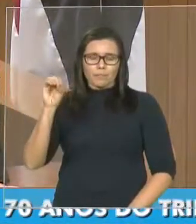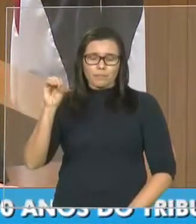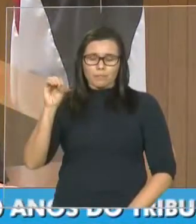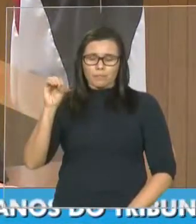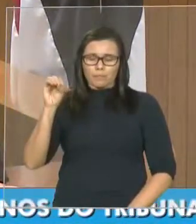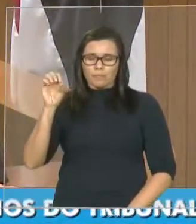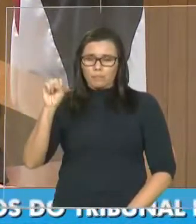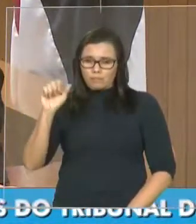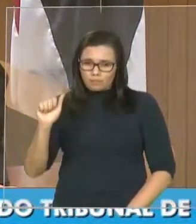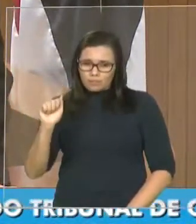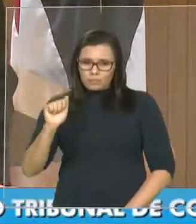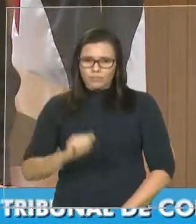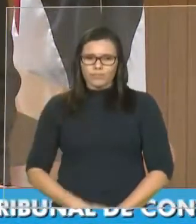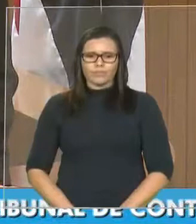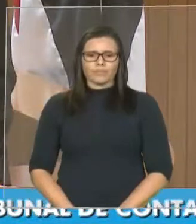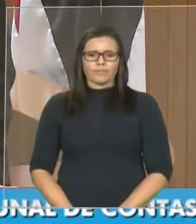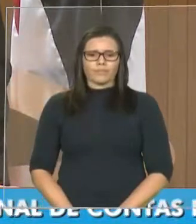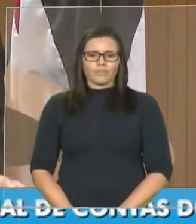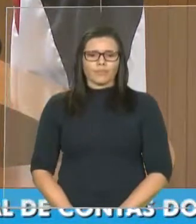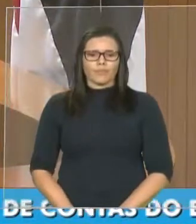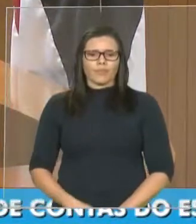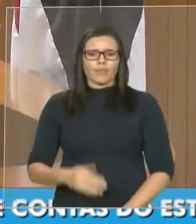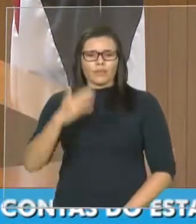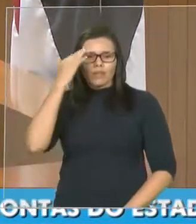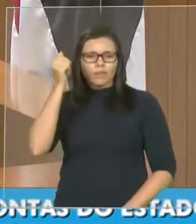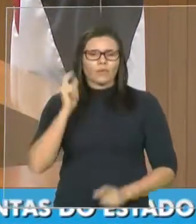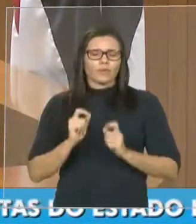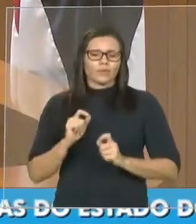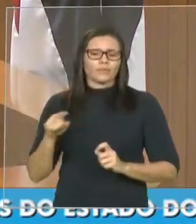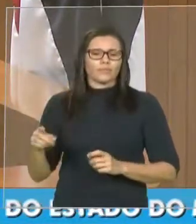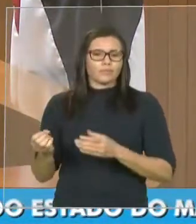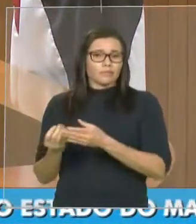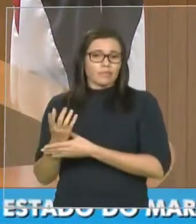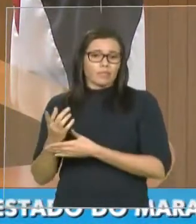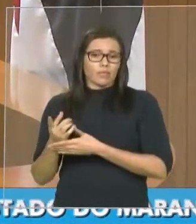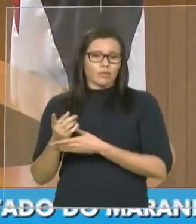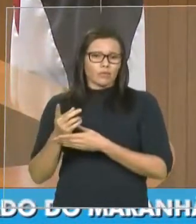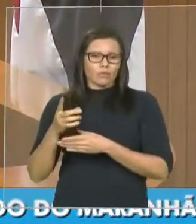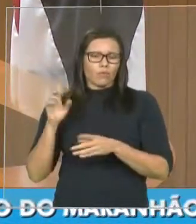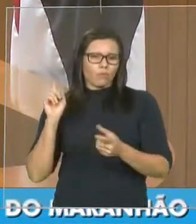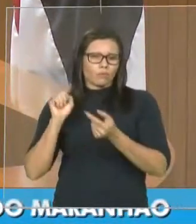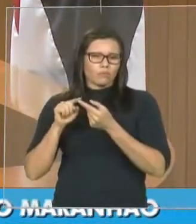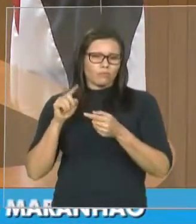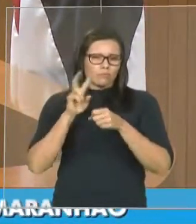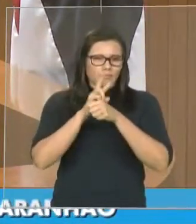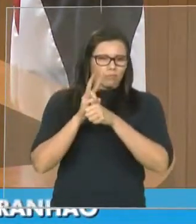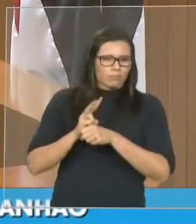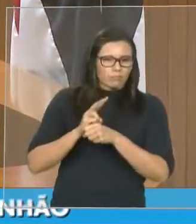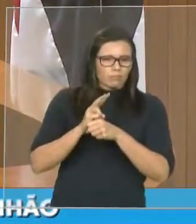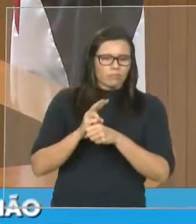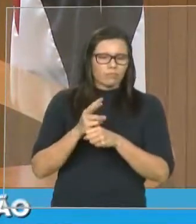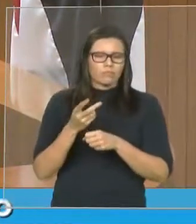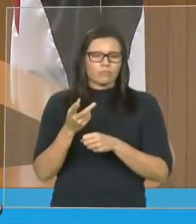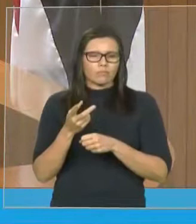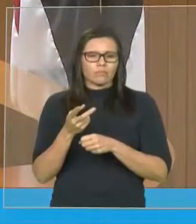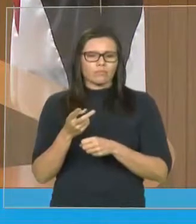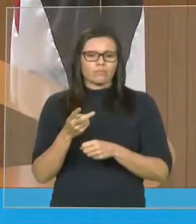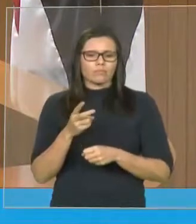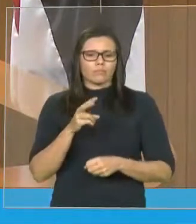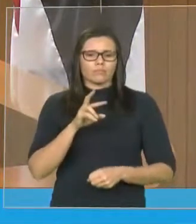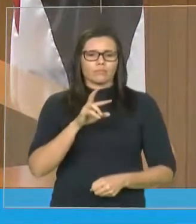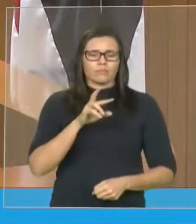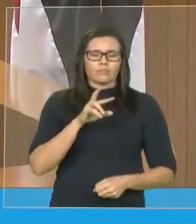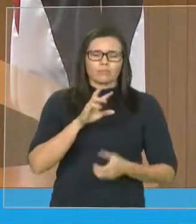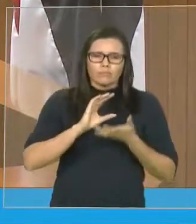né? E aí sabemos todos nós, presidente Caldas, conselheiros substitutos, servidores da casa, deputadas